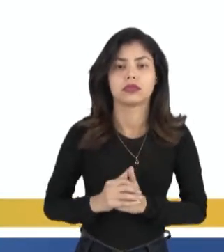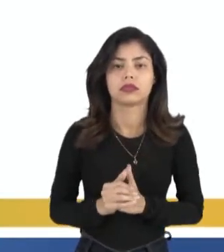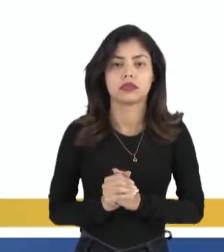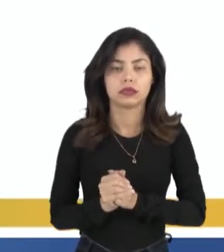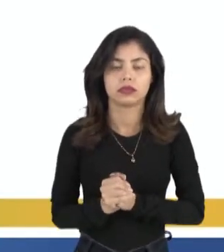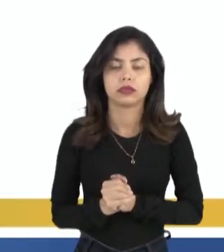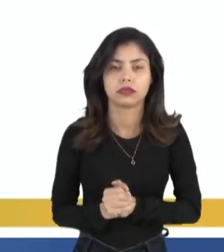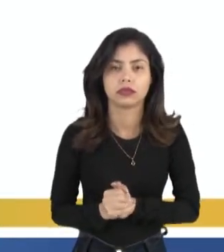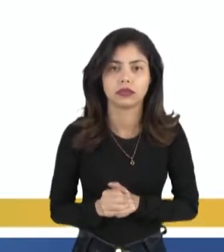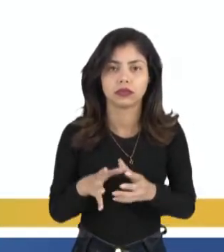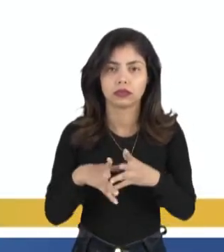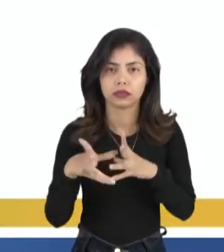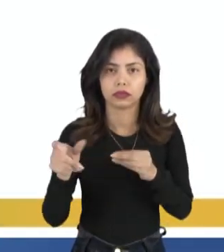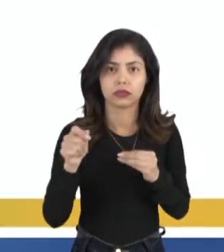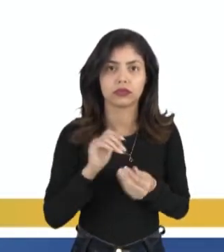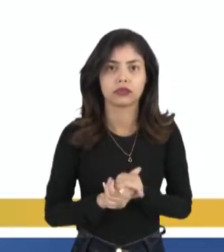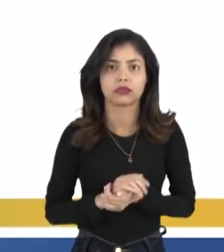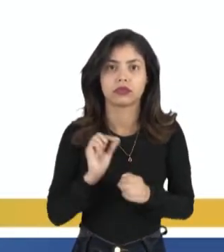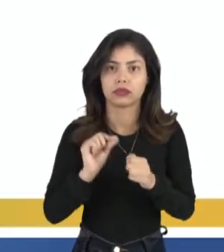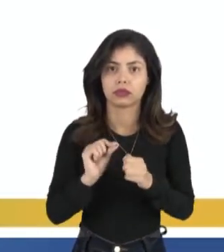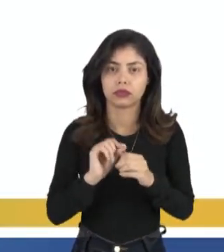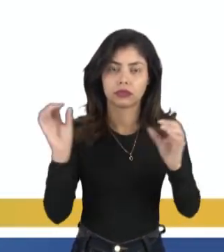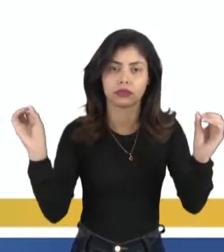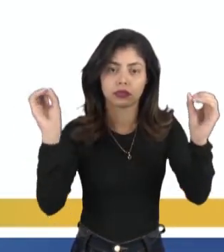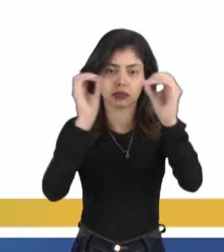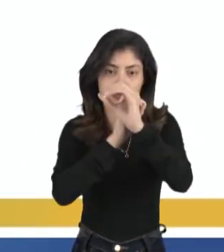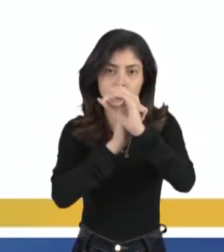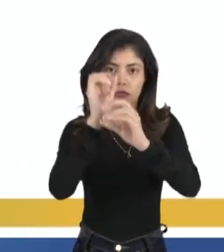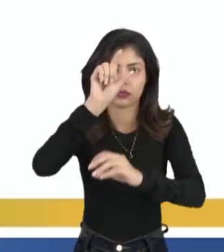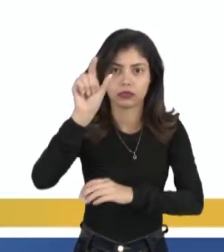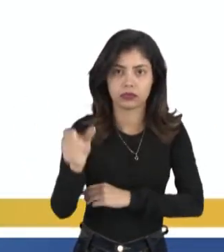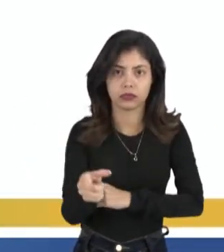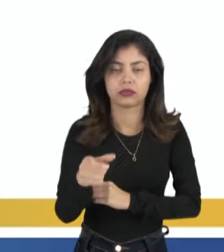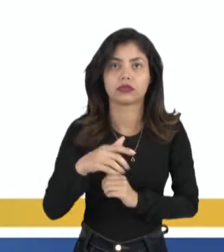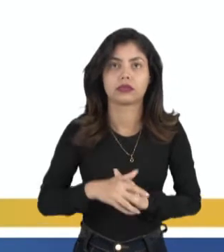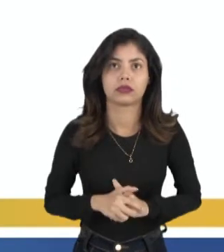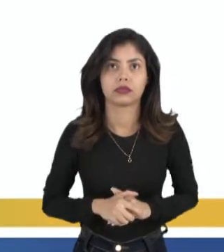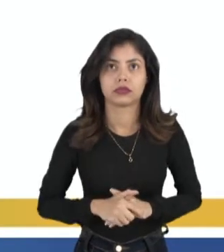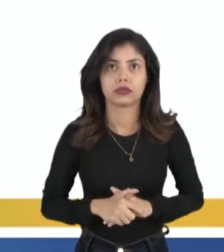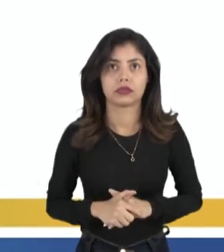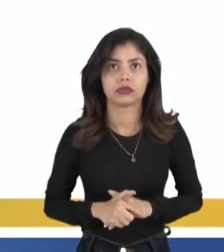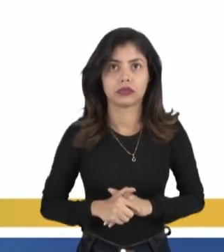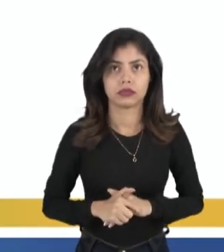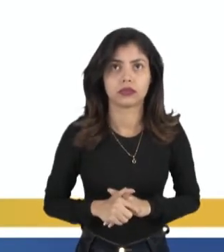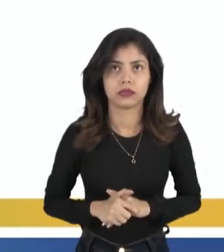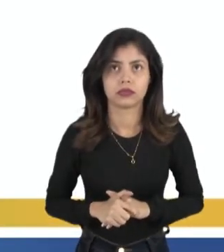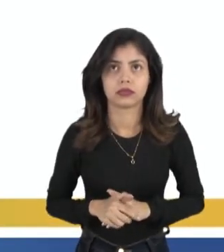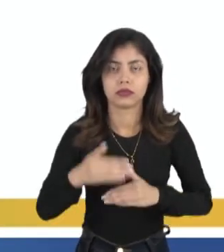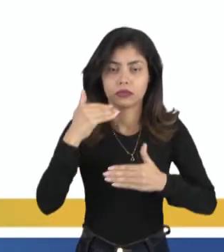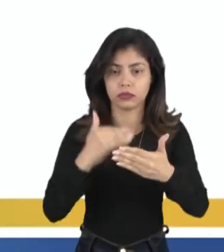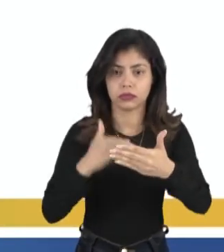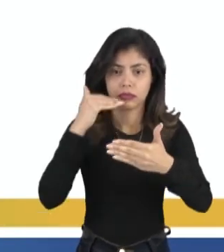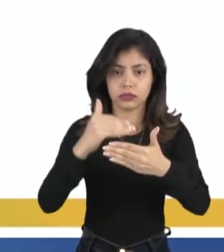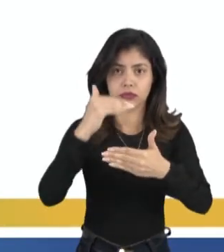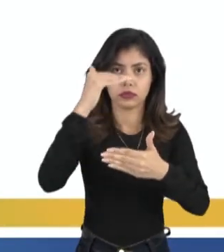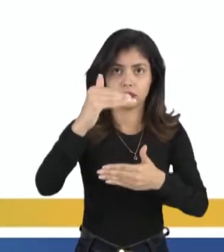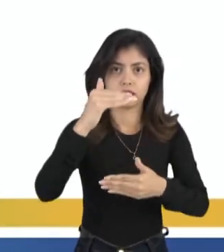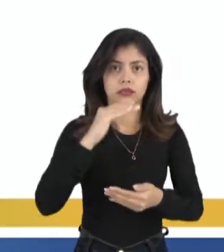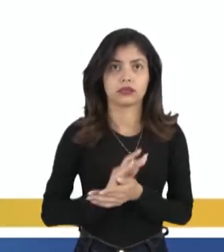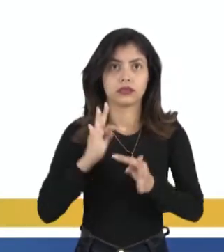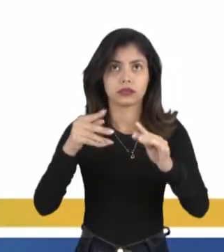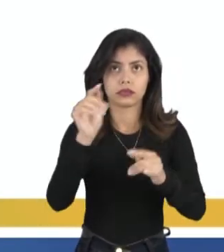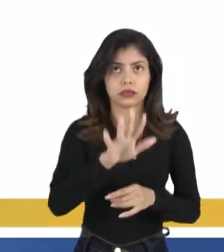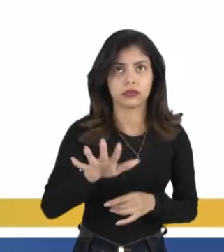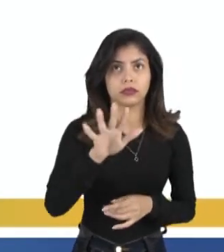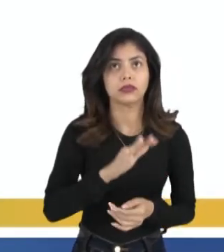o processo vai ser desfeito. Então esse é o eclipse lunar. Penumbral, parcial aqui no limiar e depois o